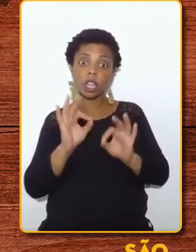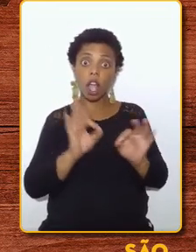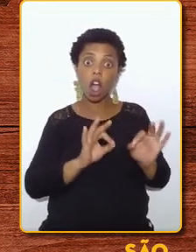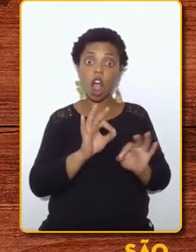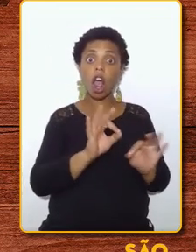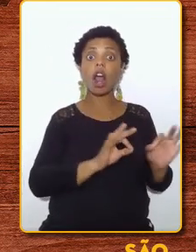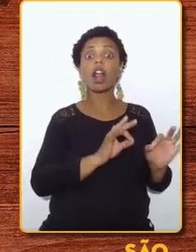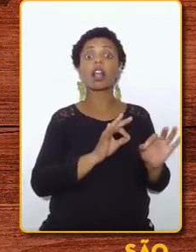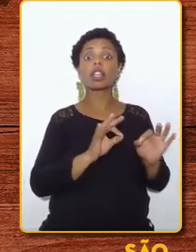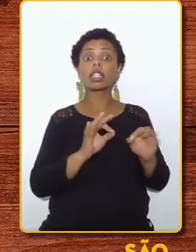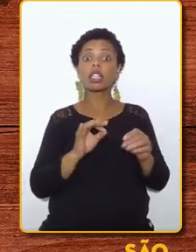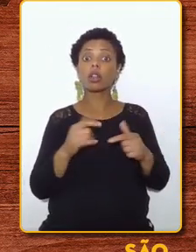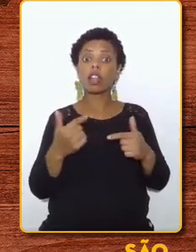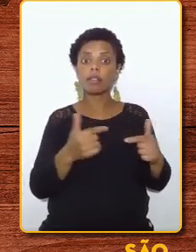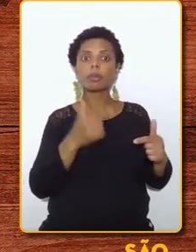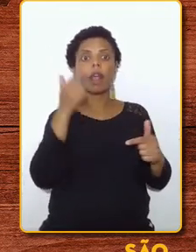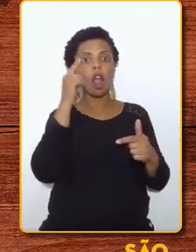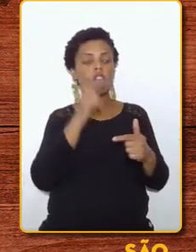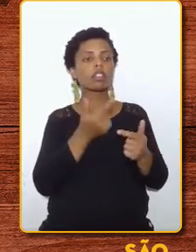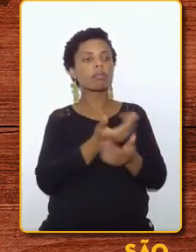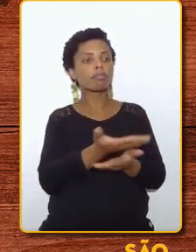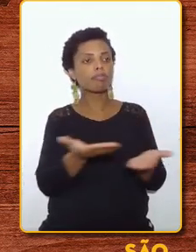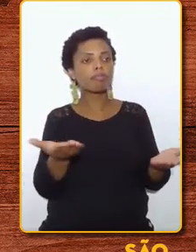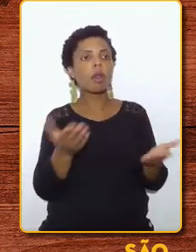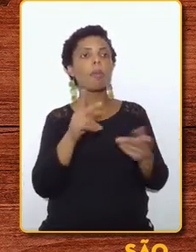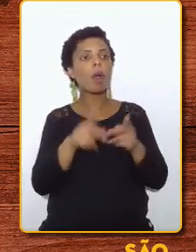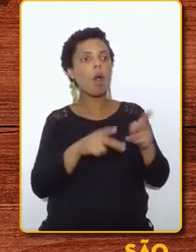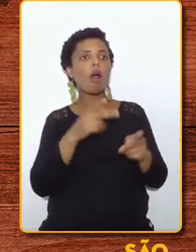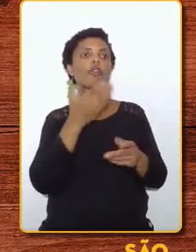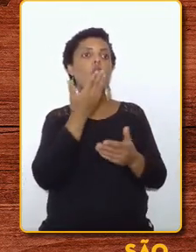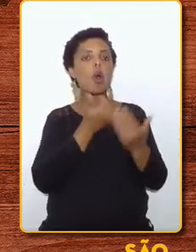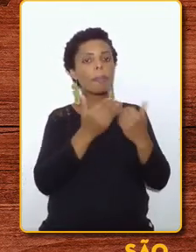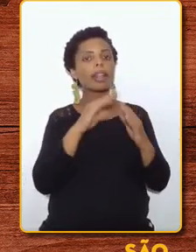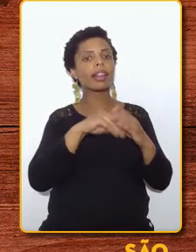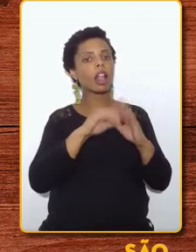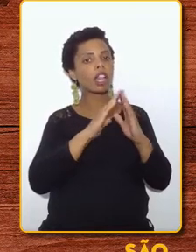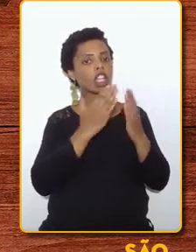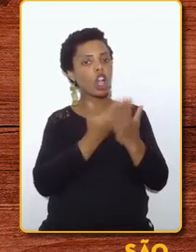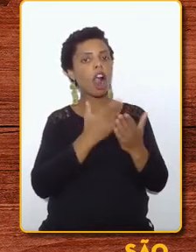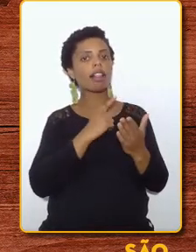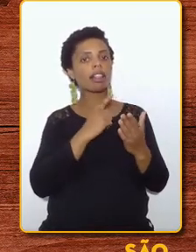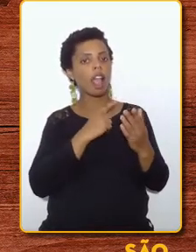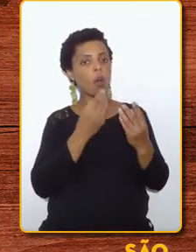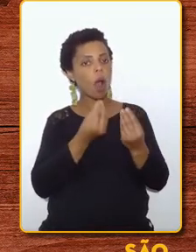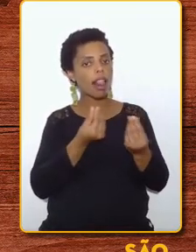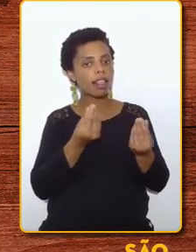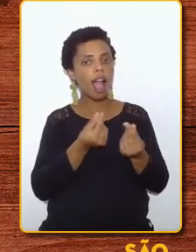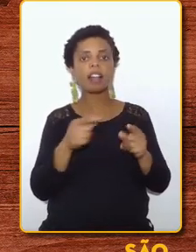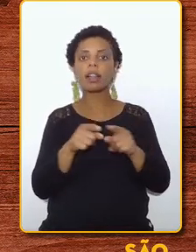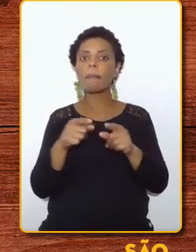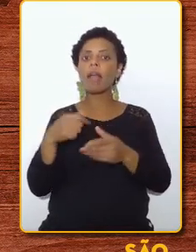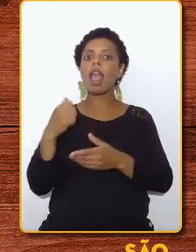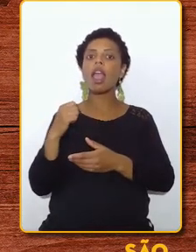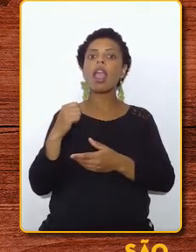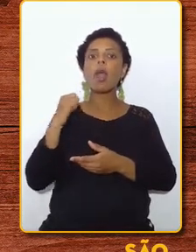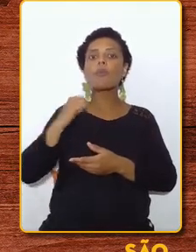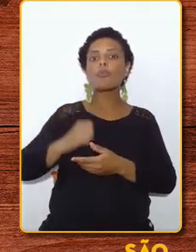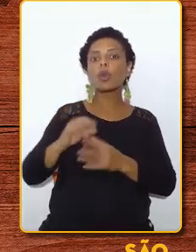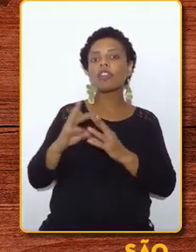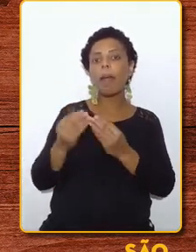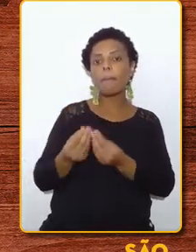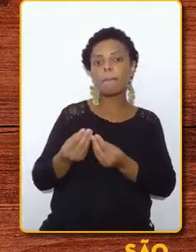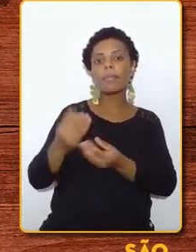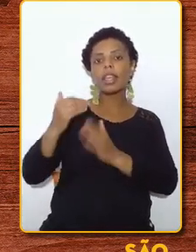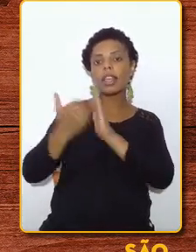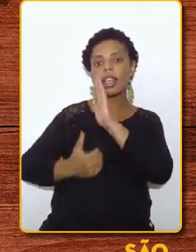escolar de qualidade, programa Bolsa Família, portanto, botar os serviços públicos à disposição da população e